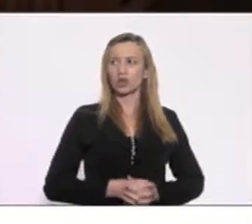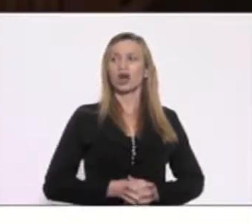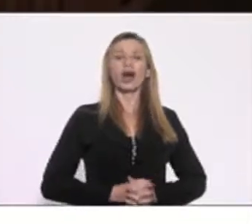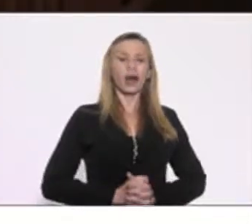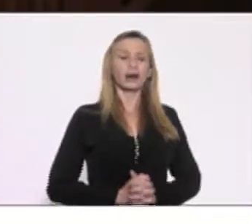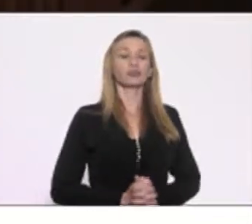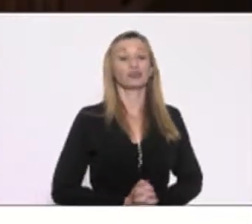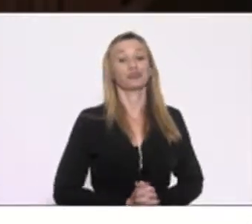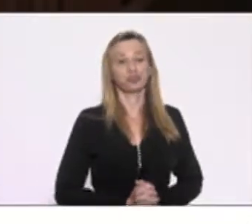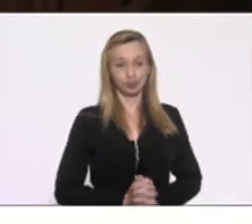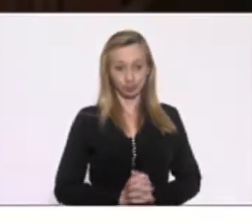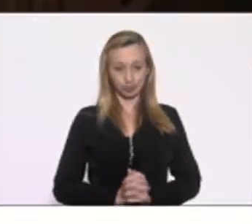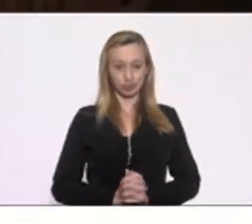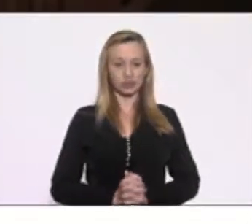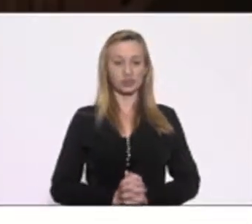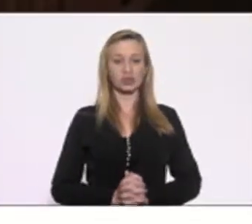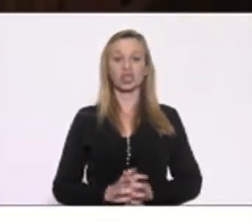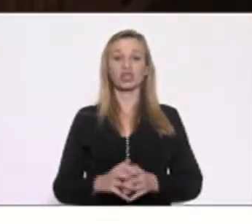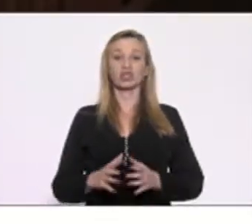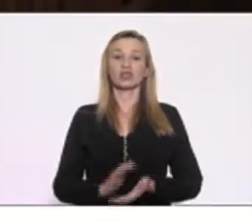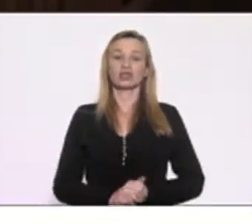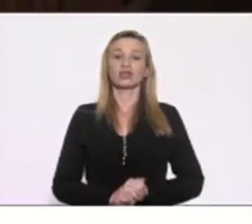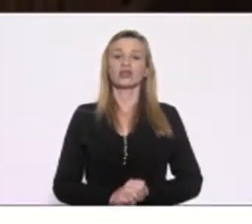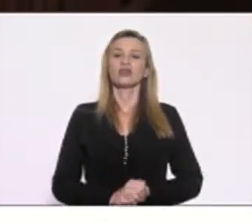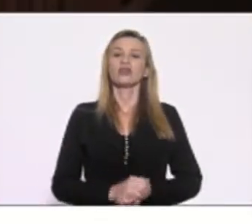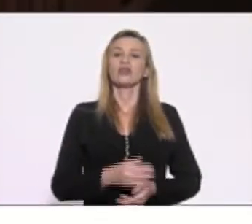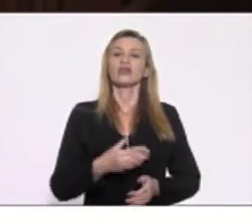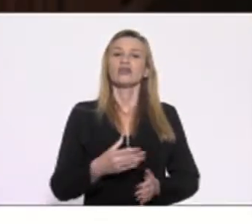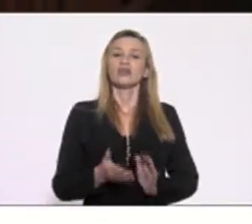absolutamente fora de propósito.